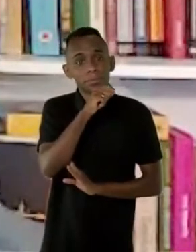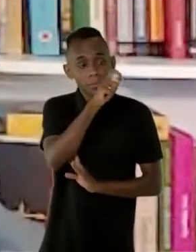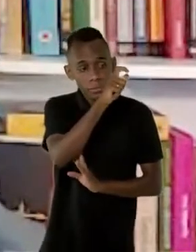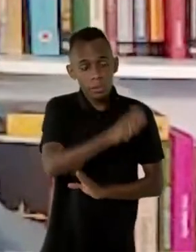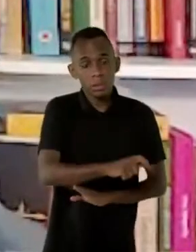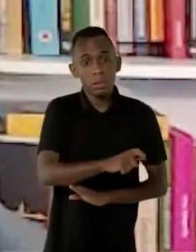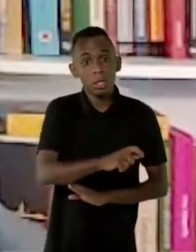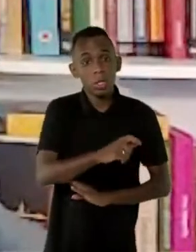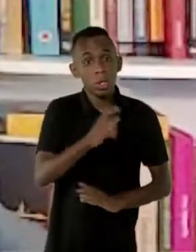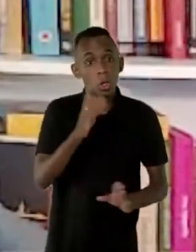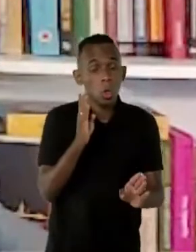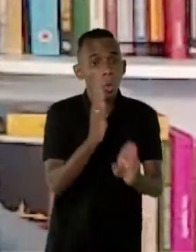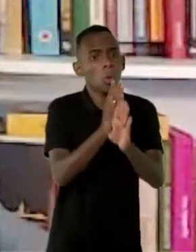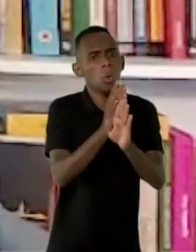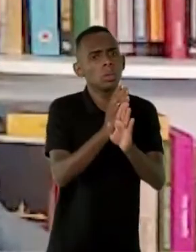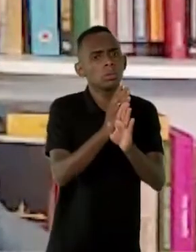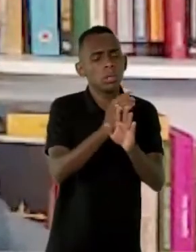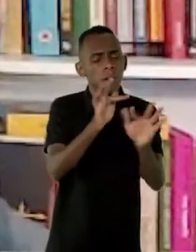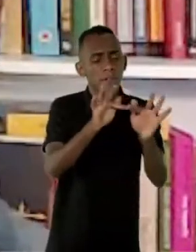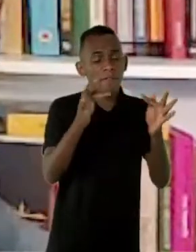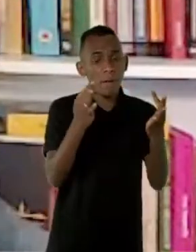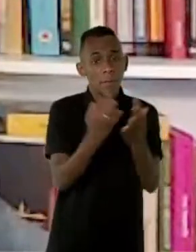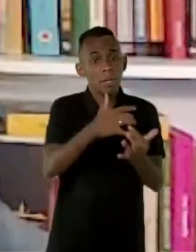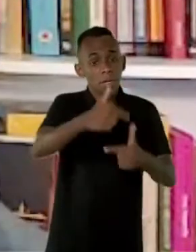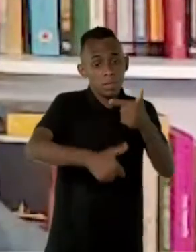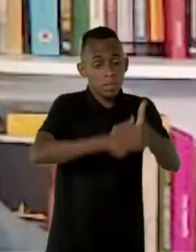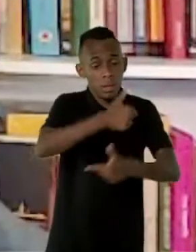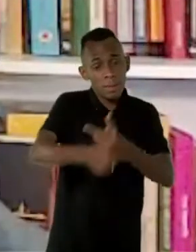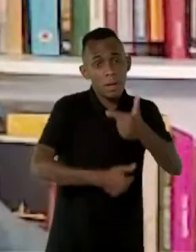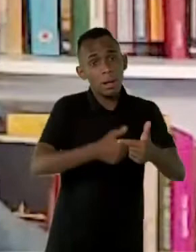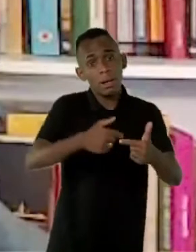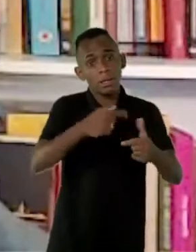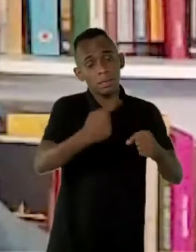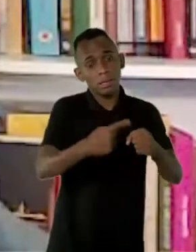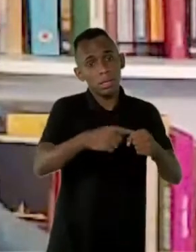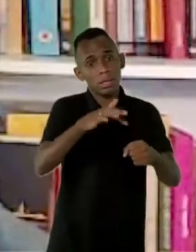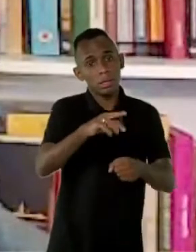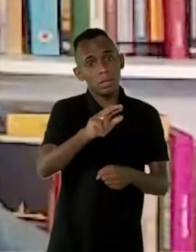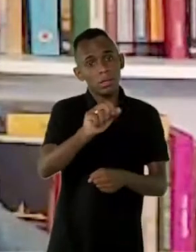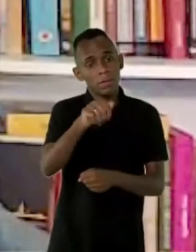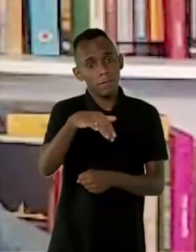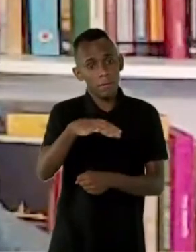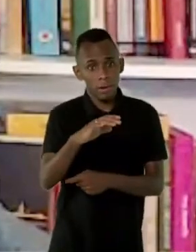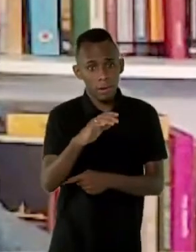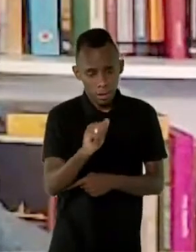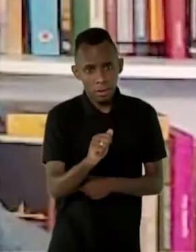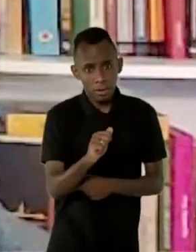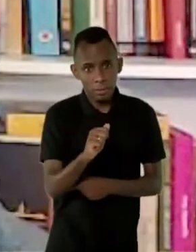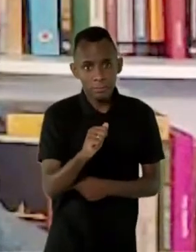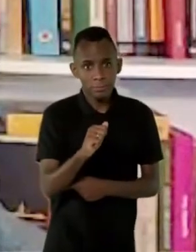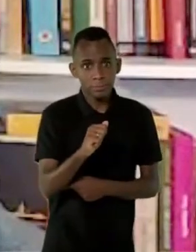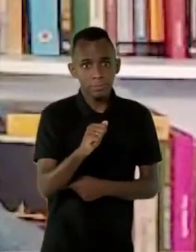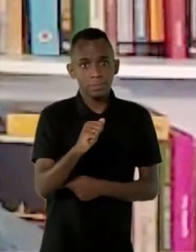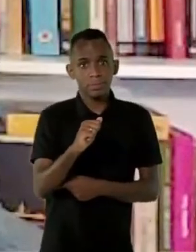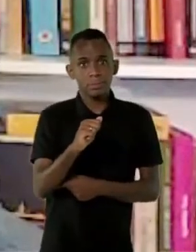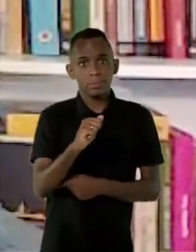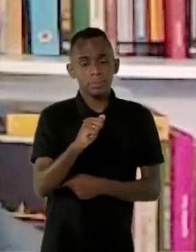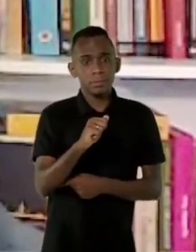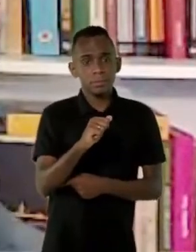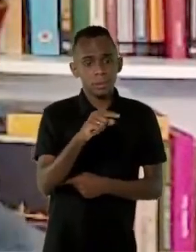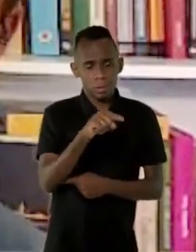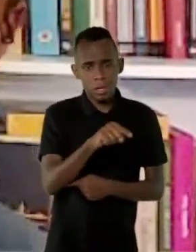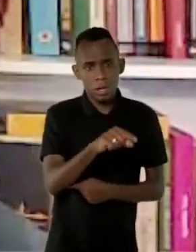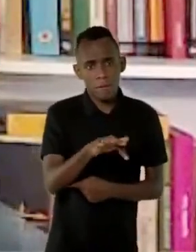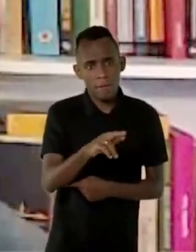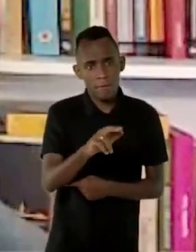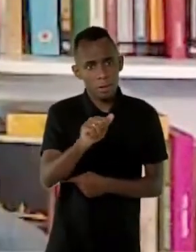família e vai servir essa família vindo para São Paulo. Vai ser empregada dessa família em São Paulo, né? A família é de Franca,